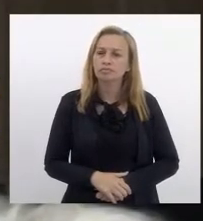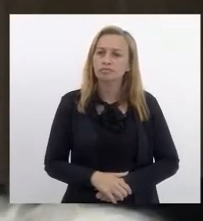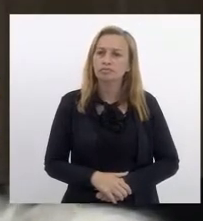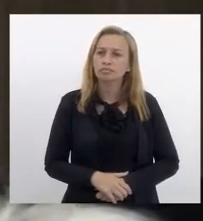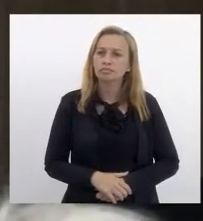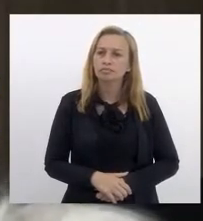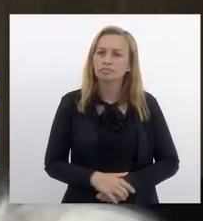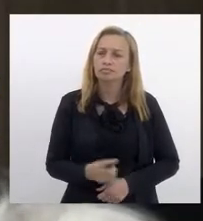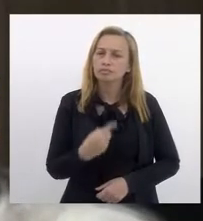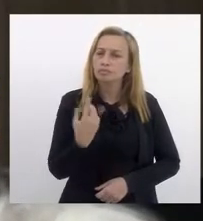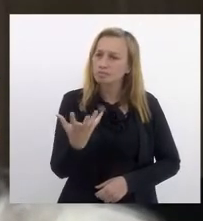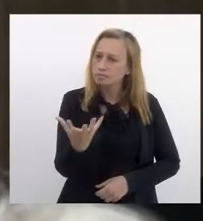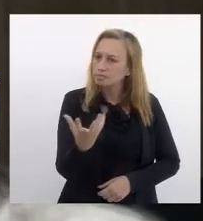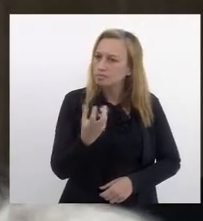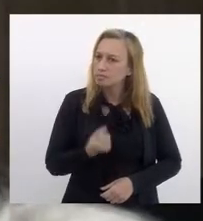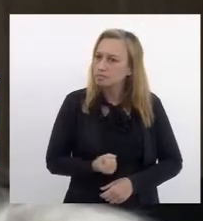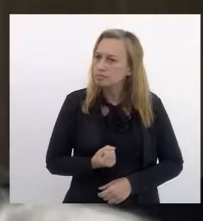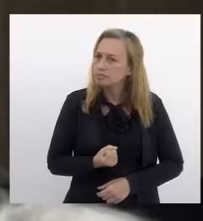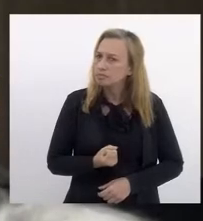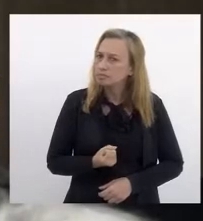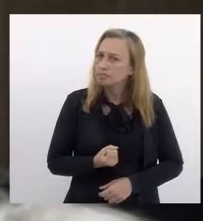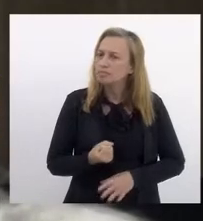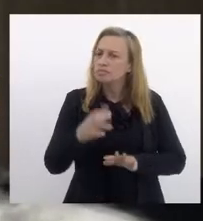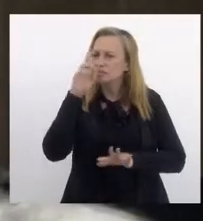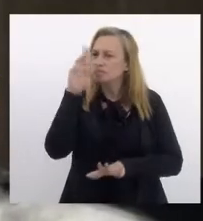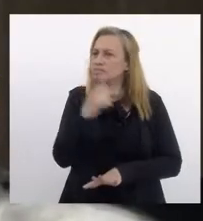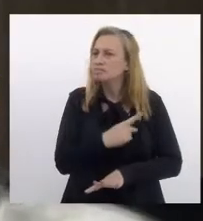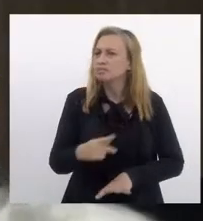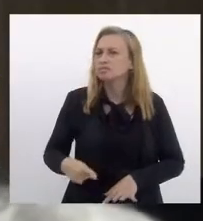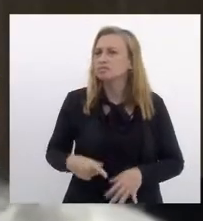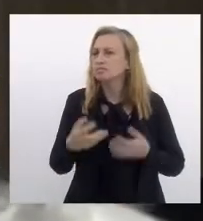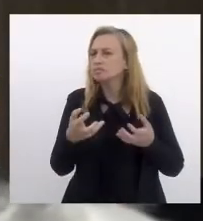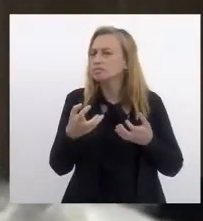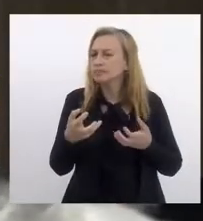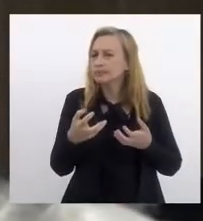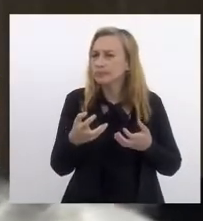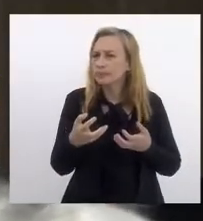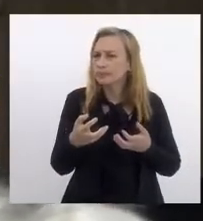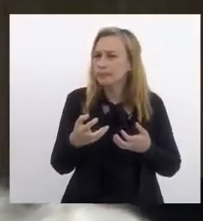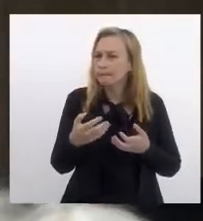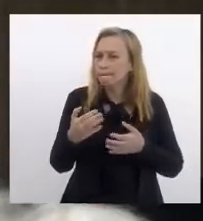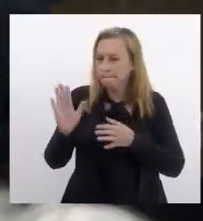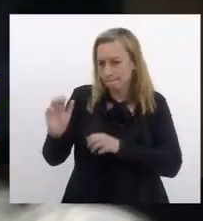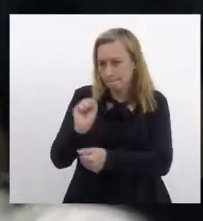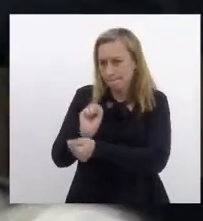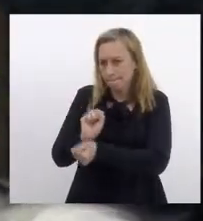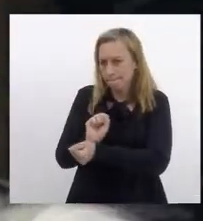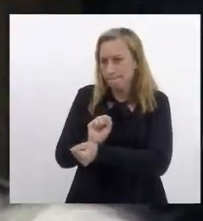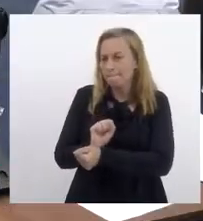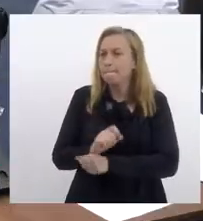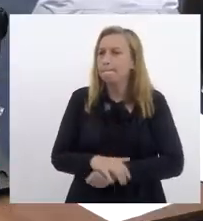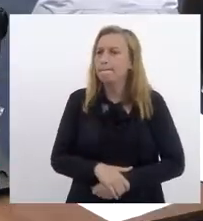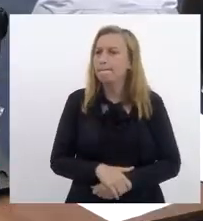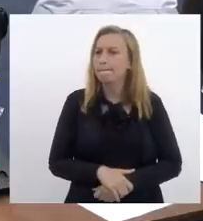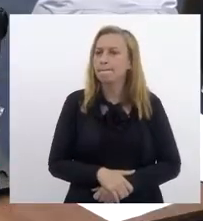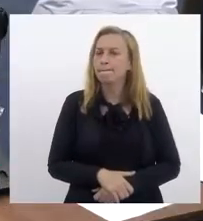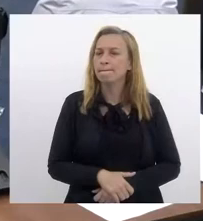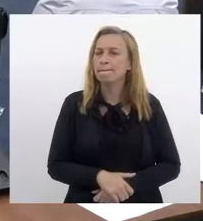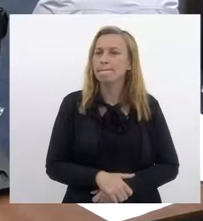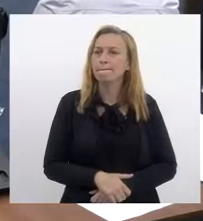que a gente acolha. Senhor presidente, eu queria... Deixa eu pegar um...